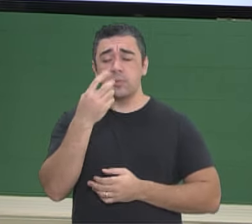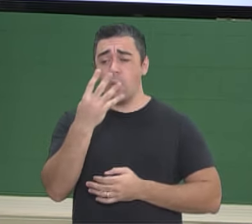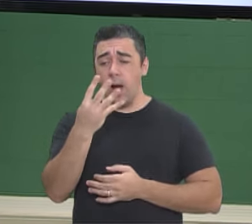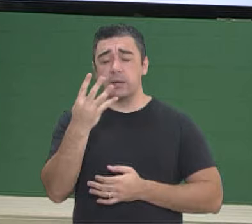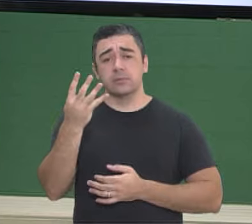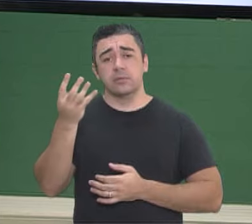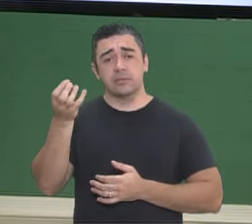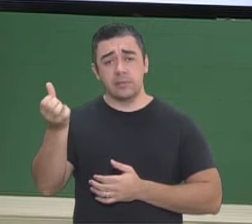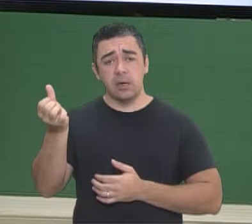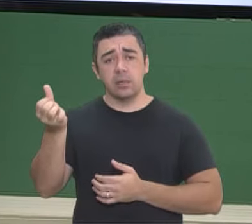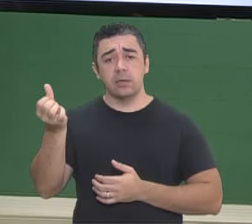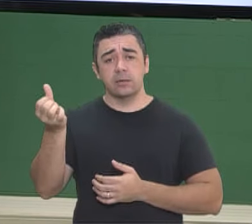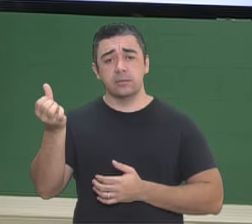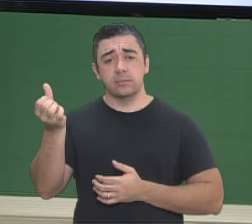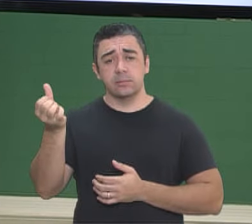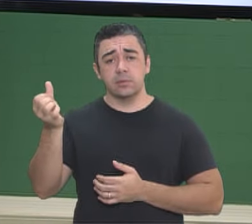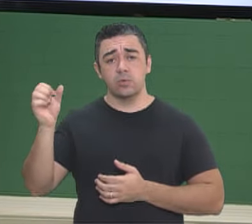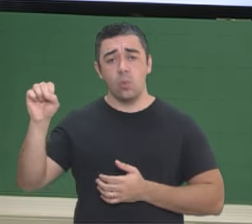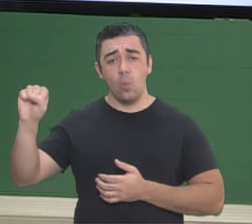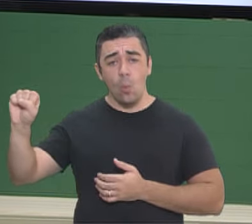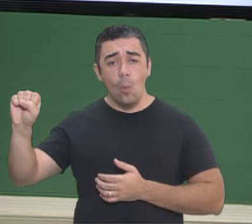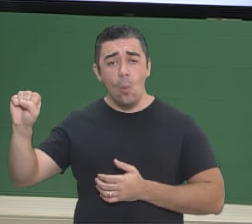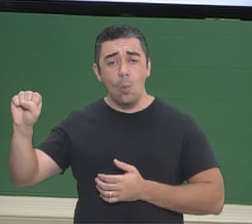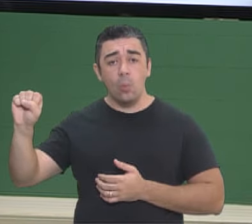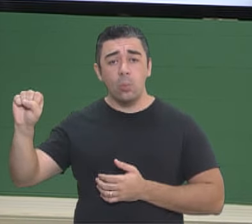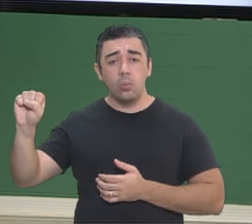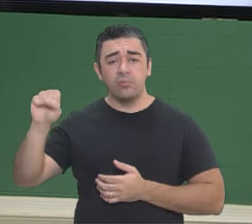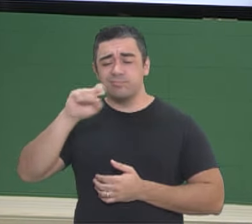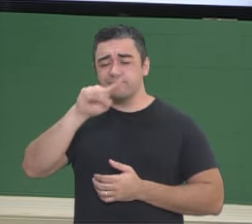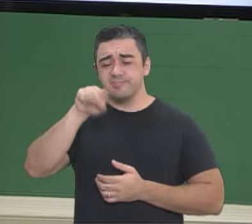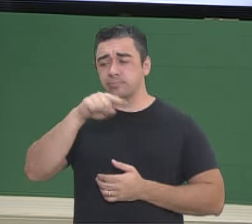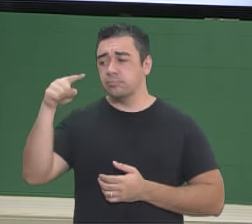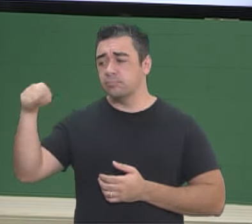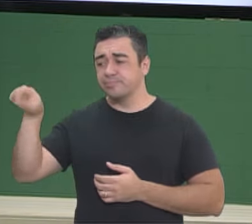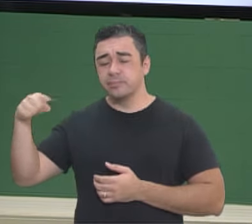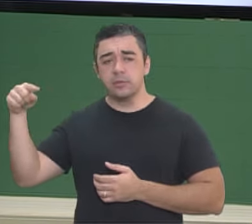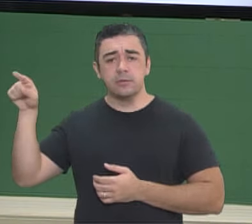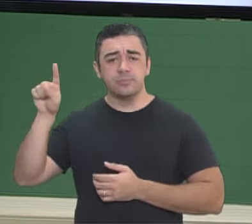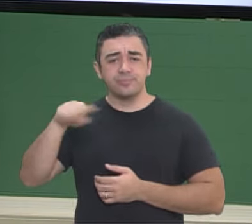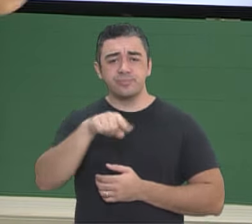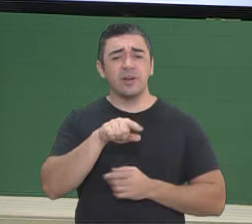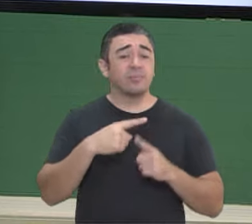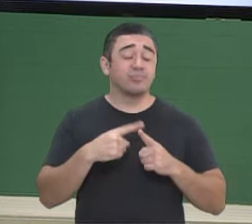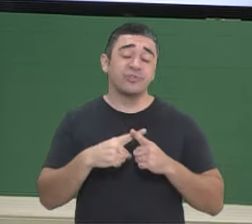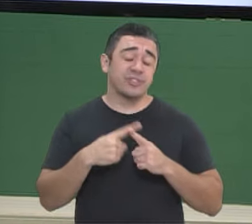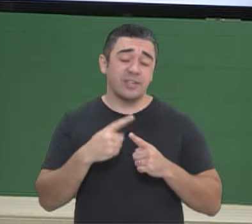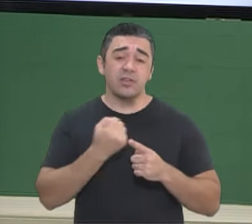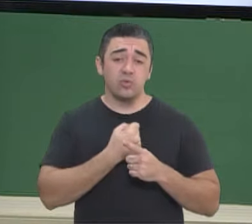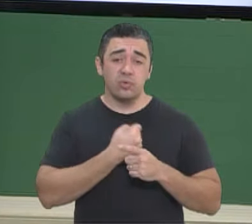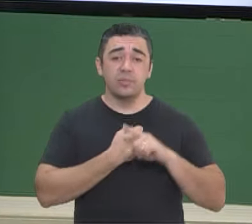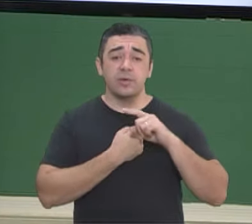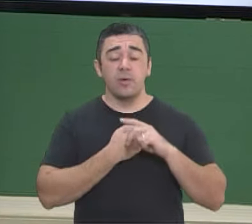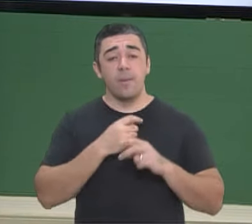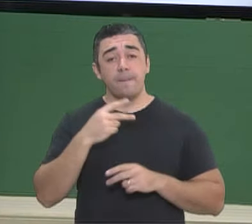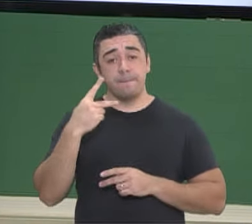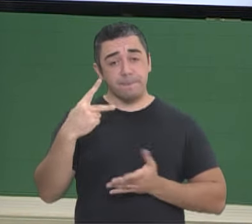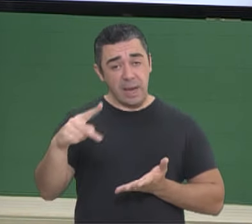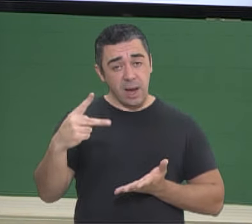Ó, então você vai riscar o 4, o 6, o 8, tudo que está nessa coluna vai riscar, porque são números